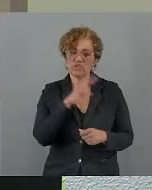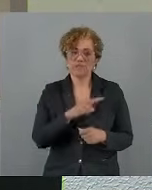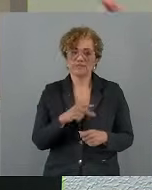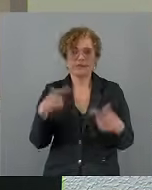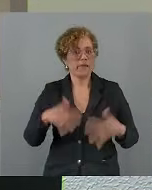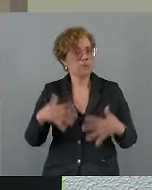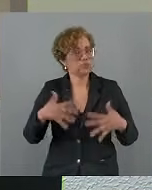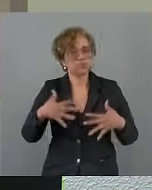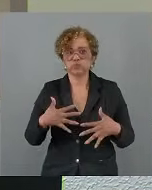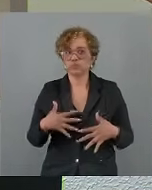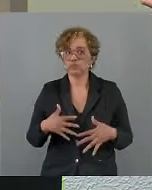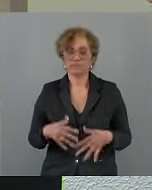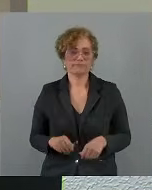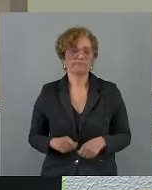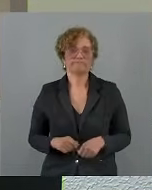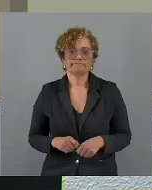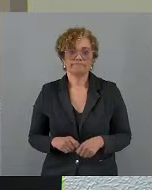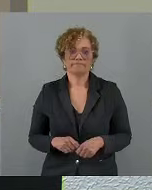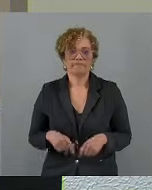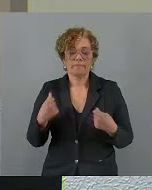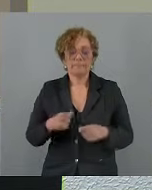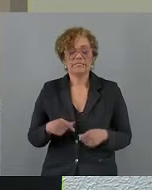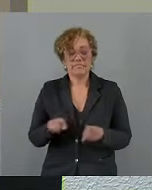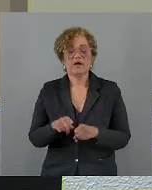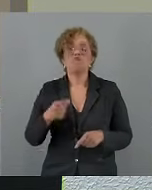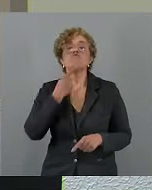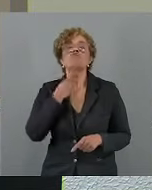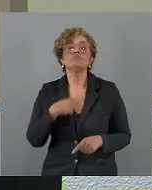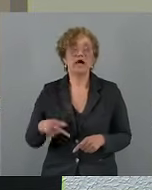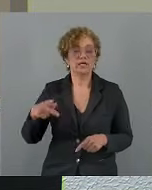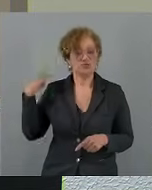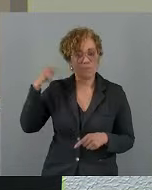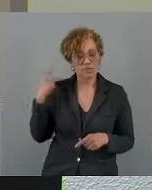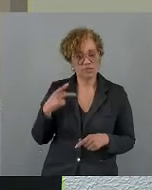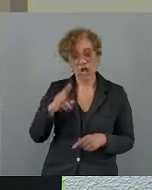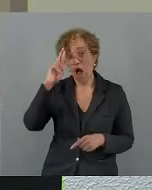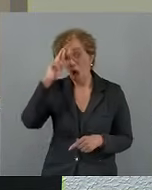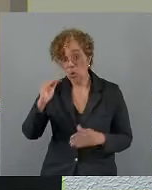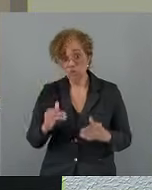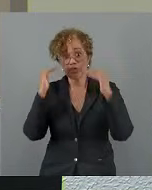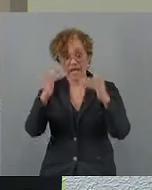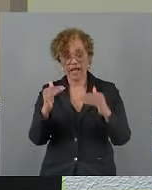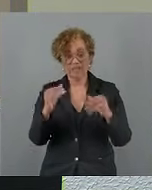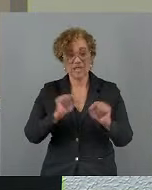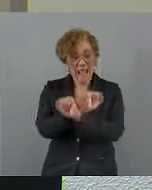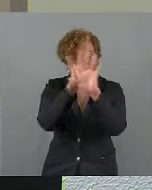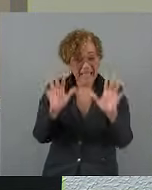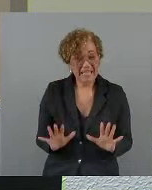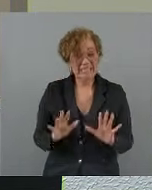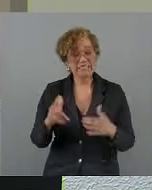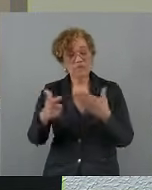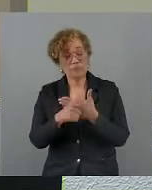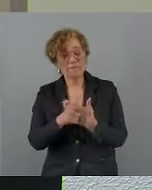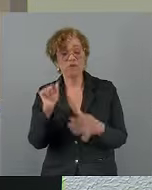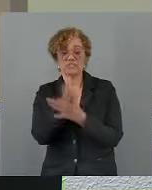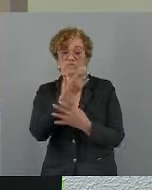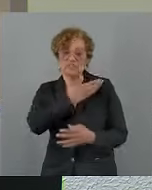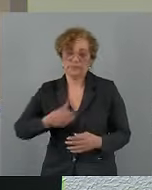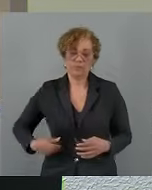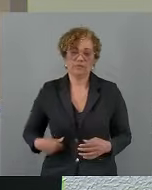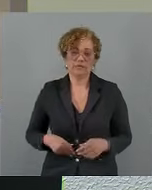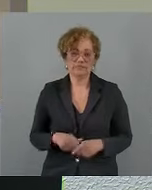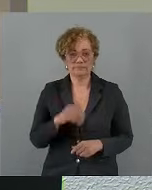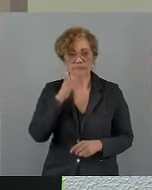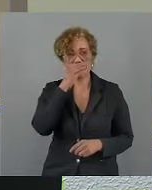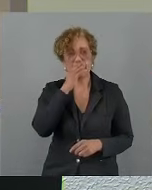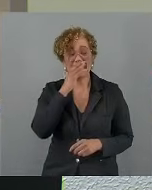dramático. Então, isso exige vontade política. Exige autoridade política, exige uma clareza do papel da segurança pública